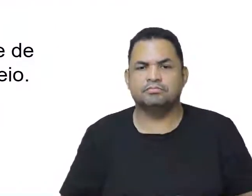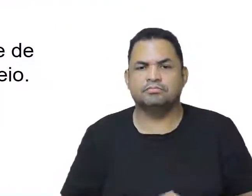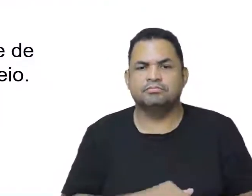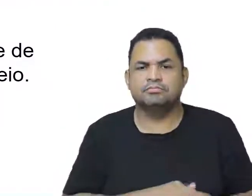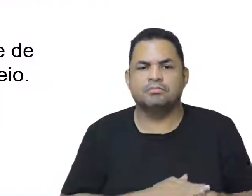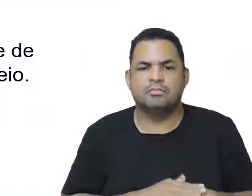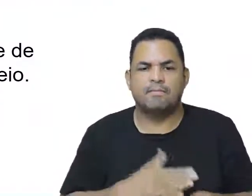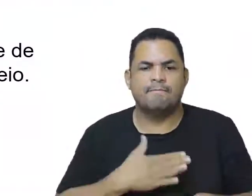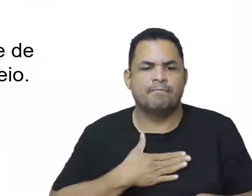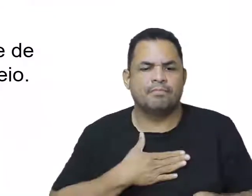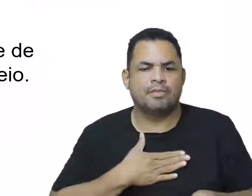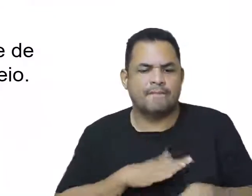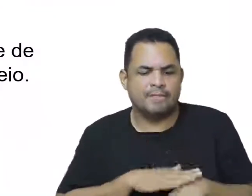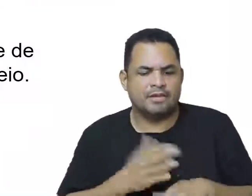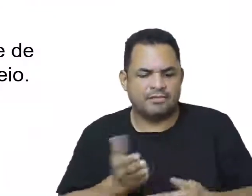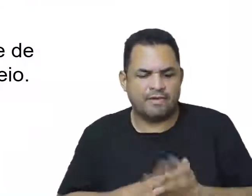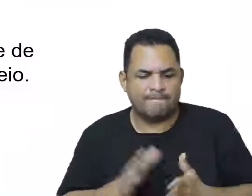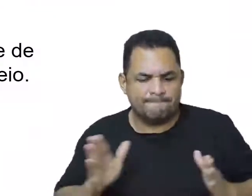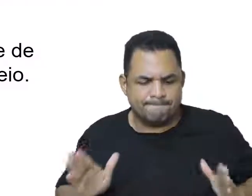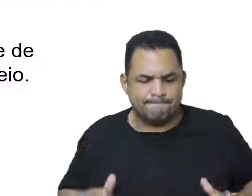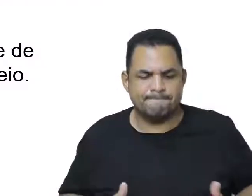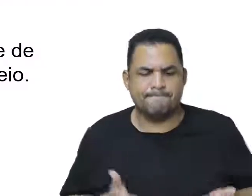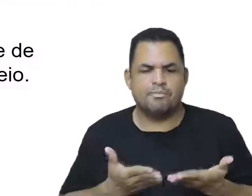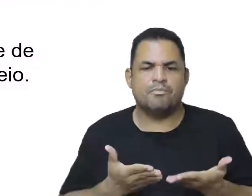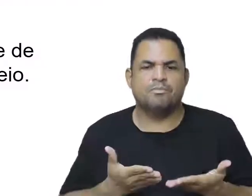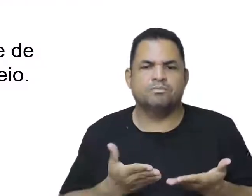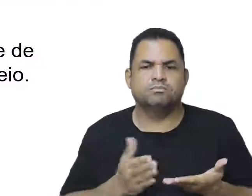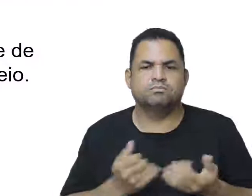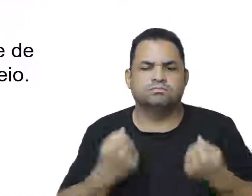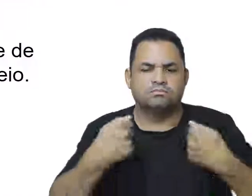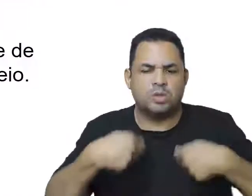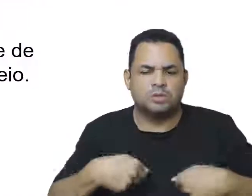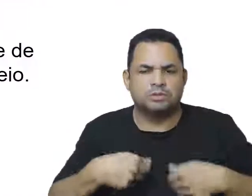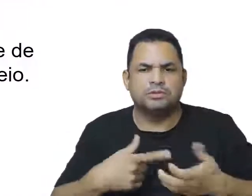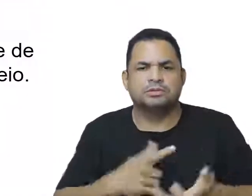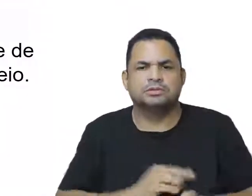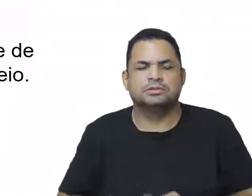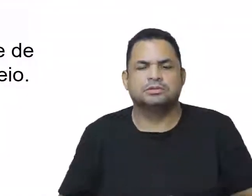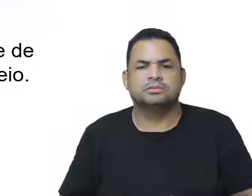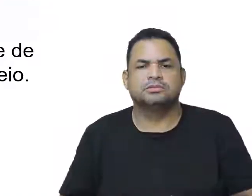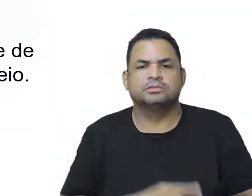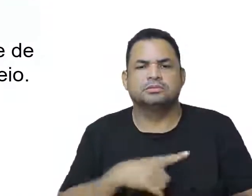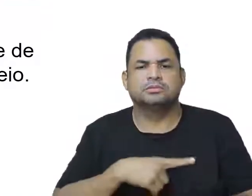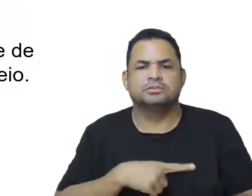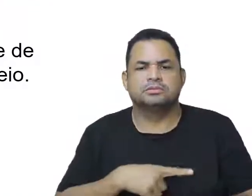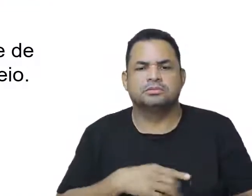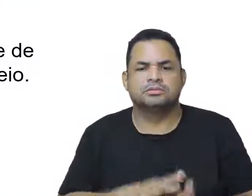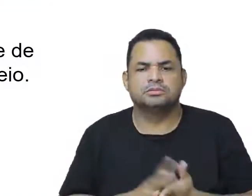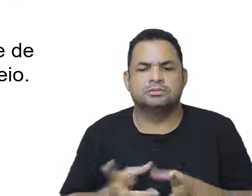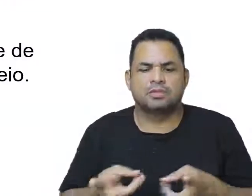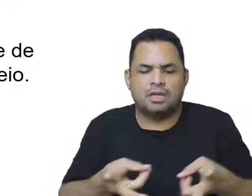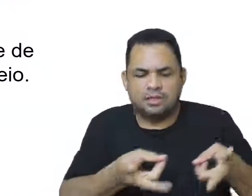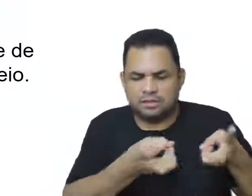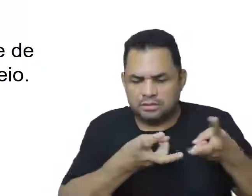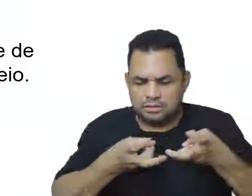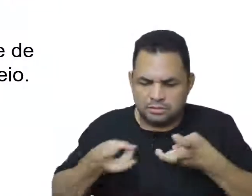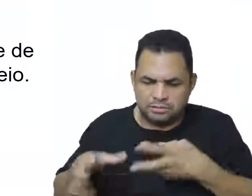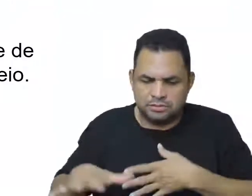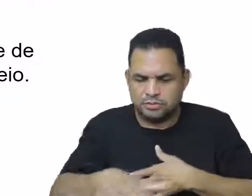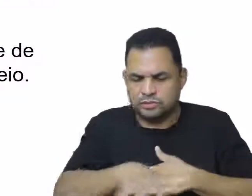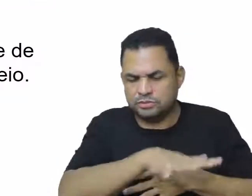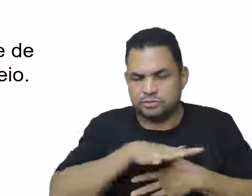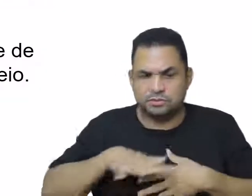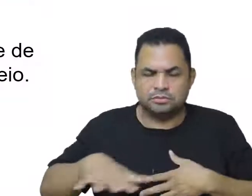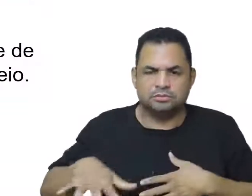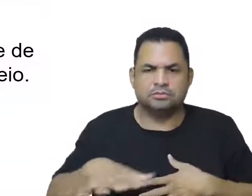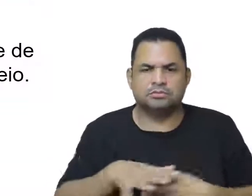vai proporcionar com que eu sinta que eu tenha todas essas percepções do meio onde eu me